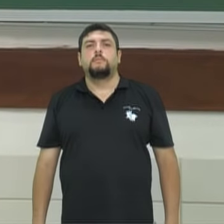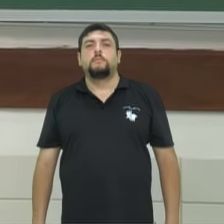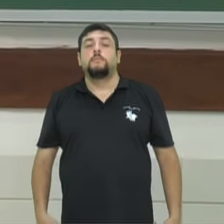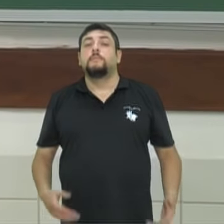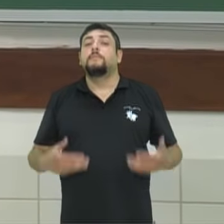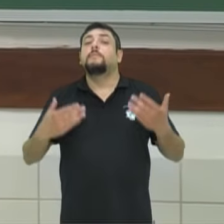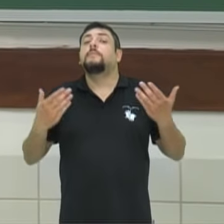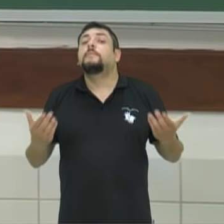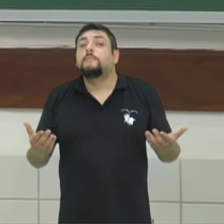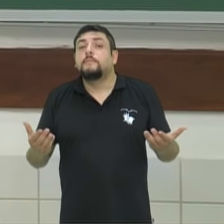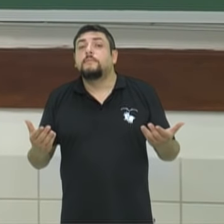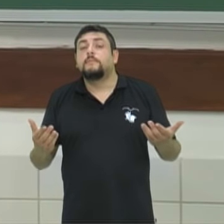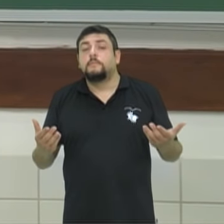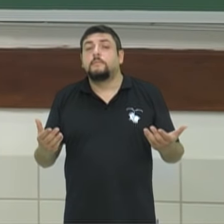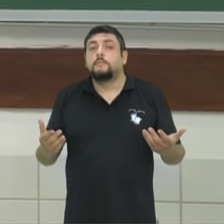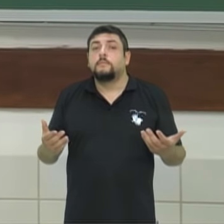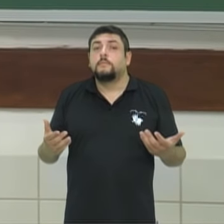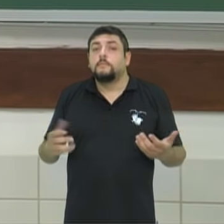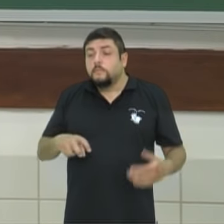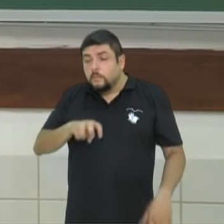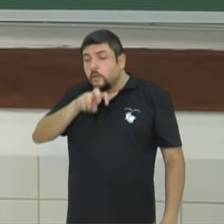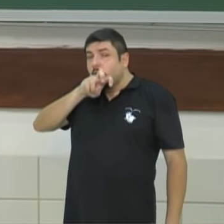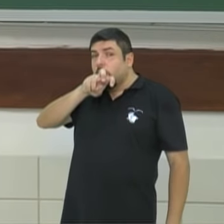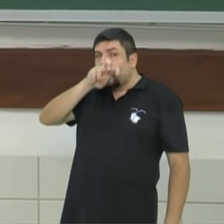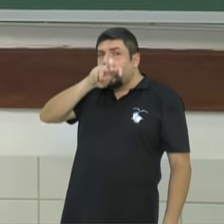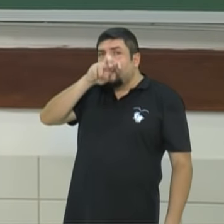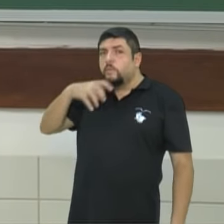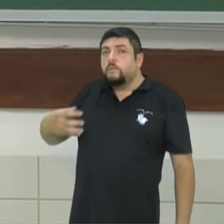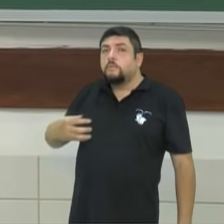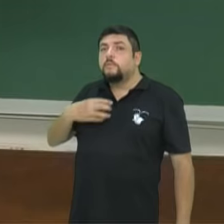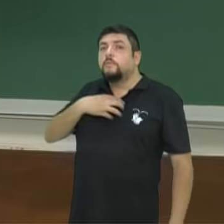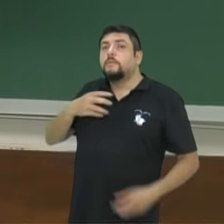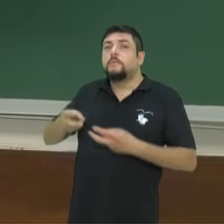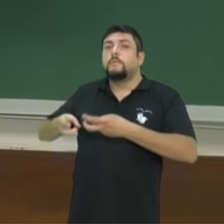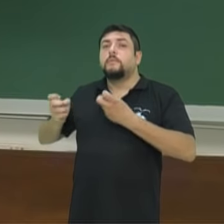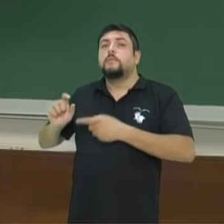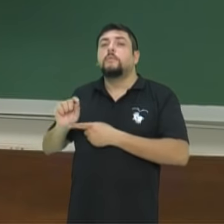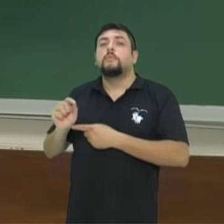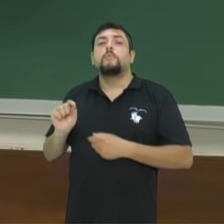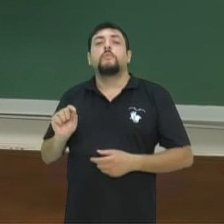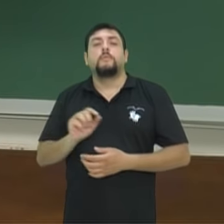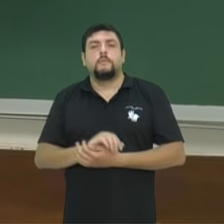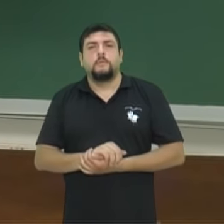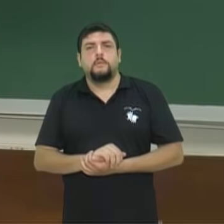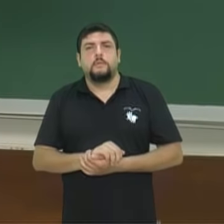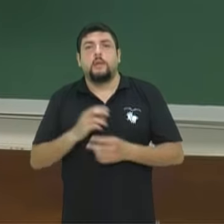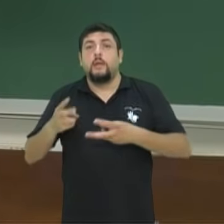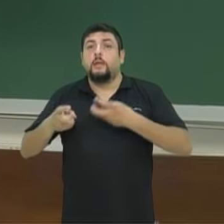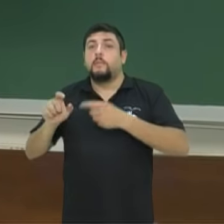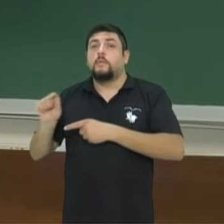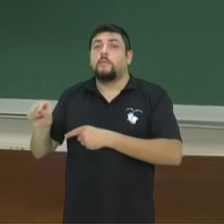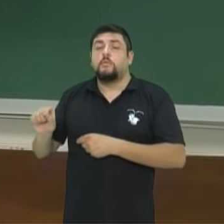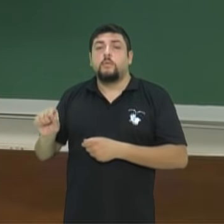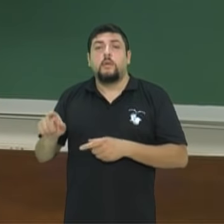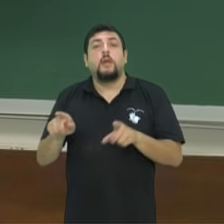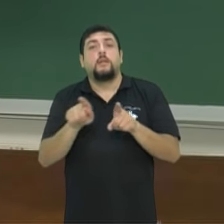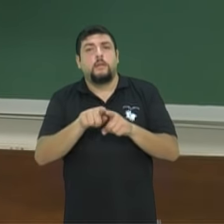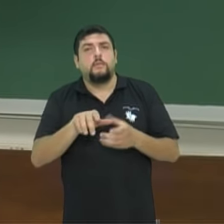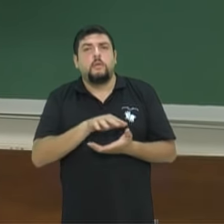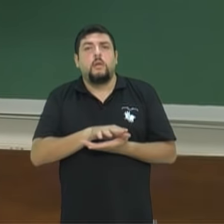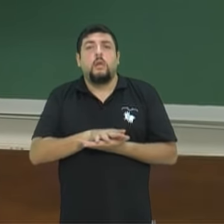E aí, pessoal, o que a atitude de Mônica revelou, então, no último quadrinho? Né? Revela que o quê? Ela gastou também